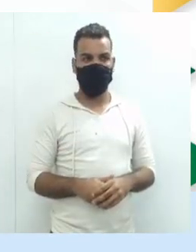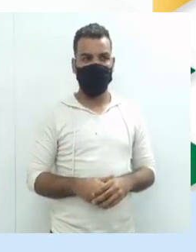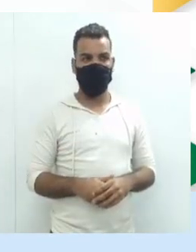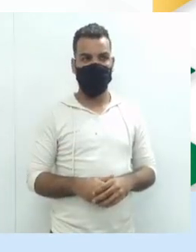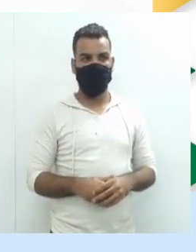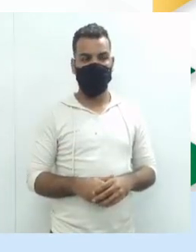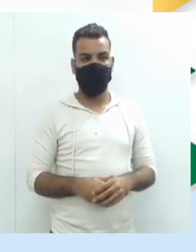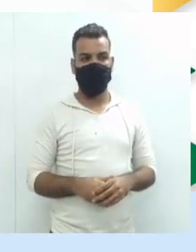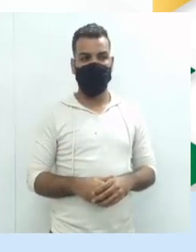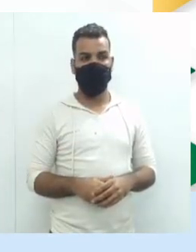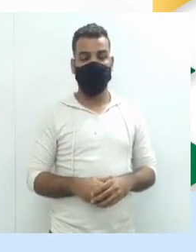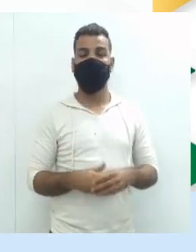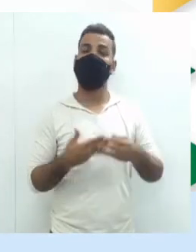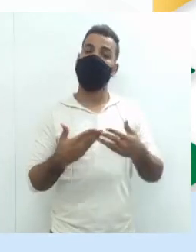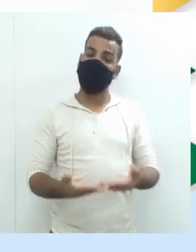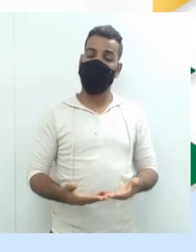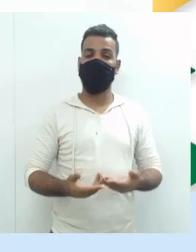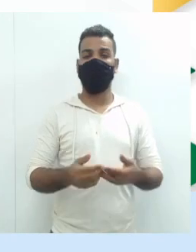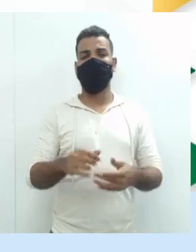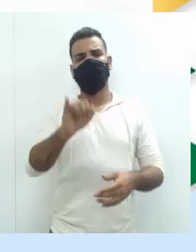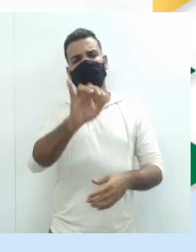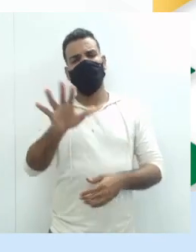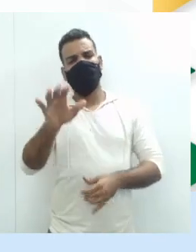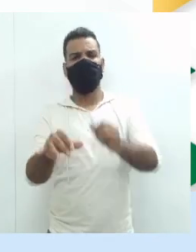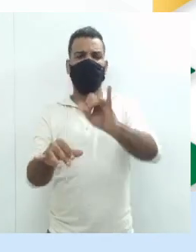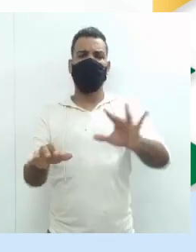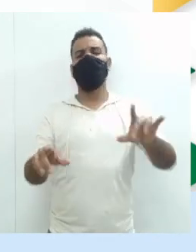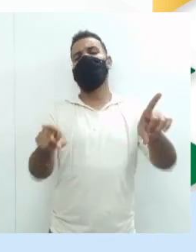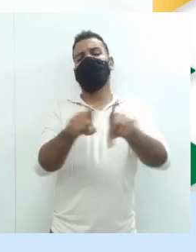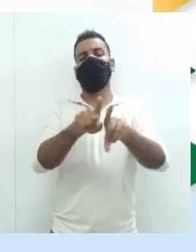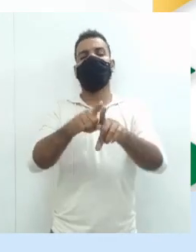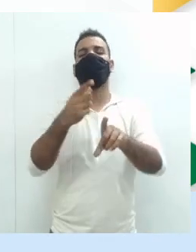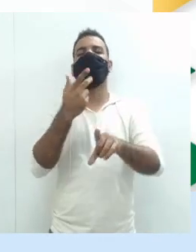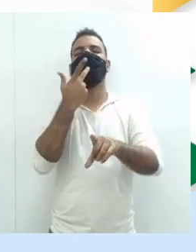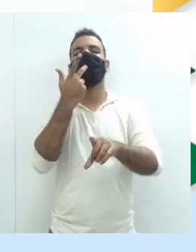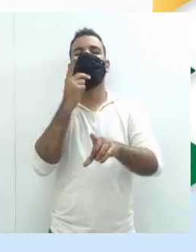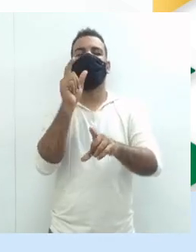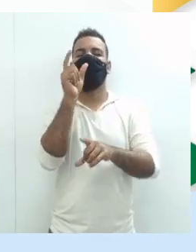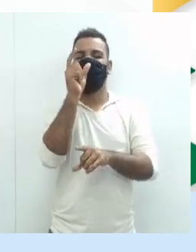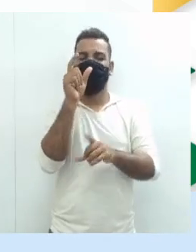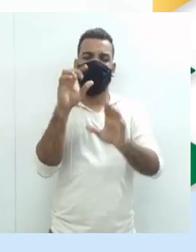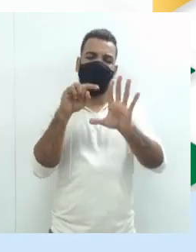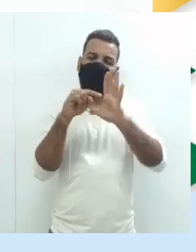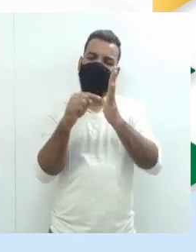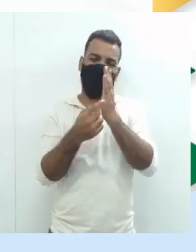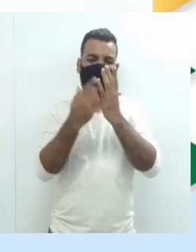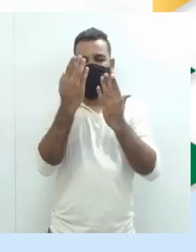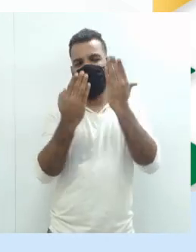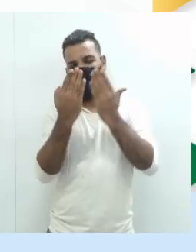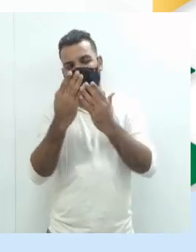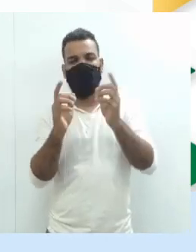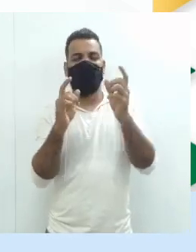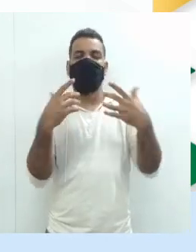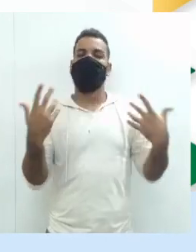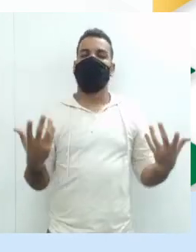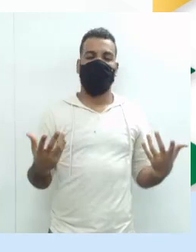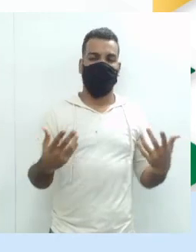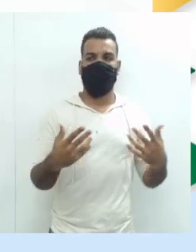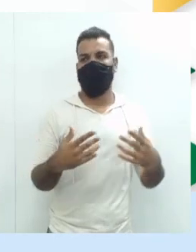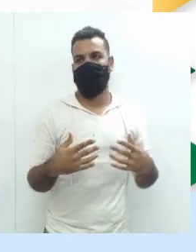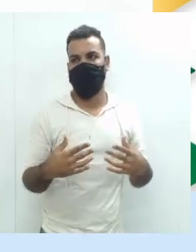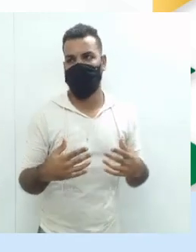figuras e vícios de linguagem, certo? O uso de figuras de linguagem, metáforas, comparações, certo?